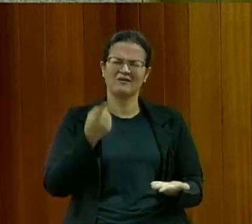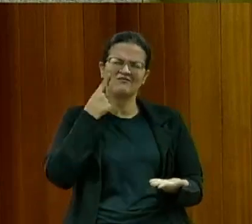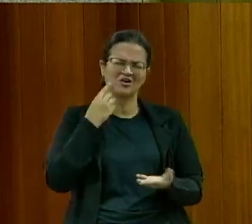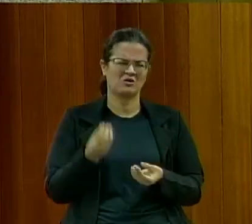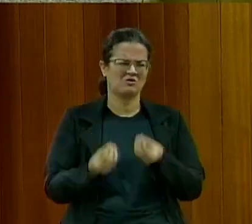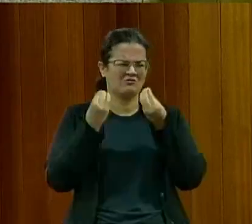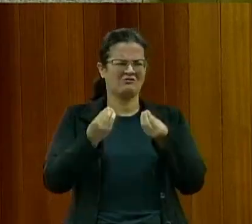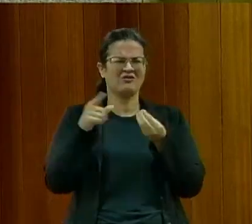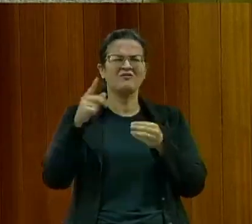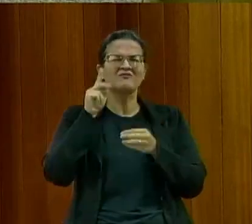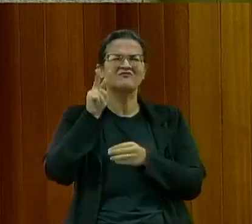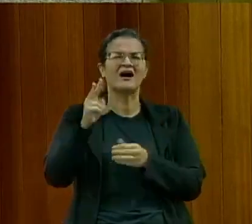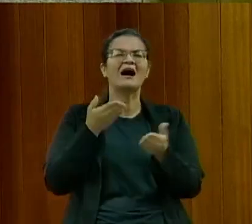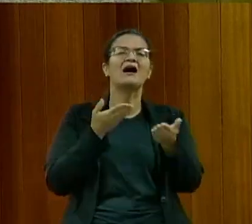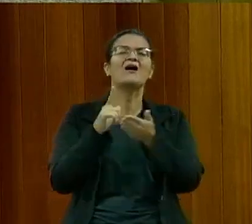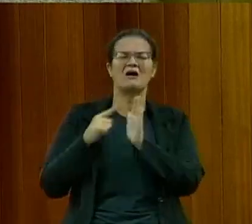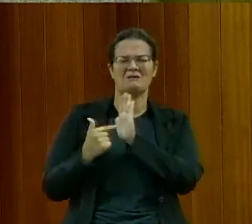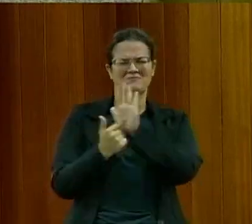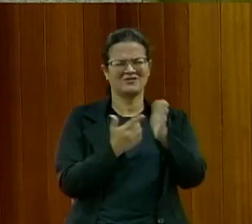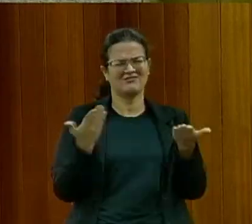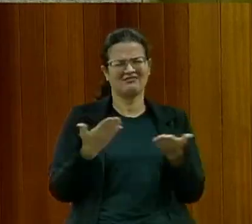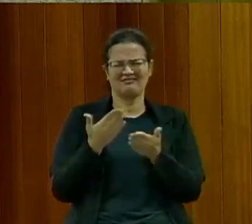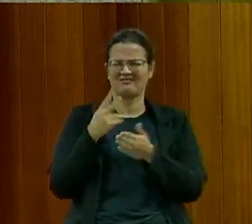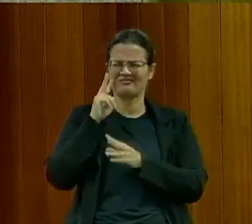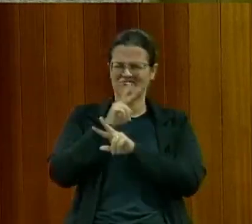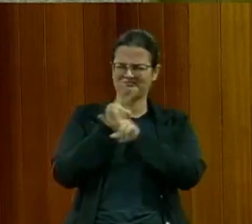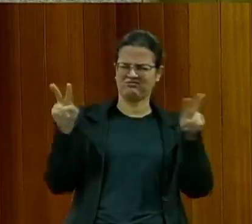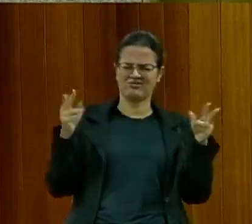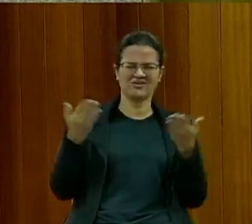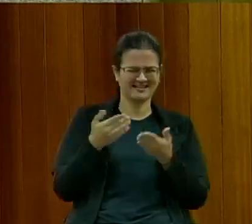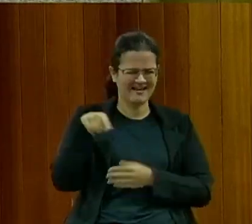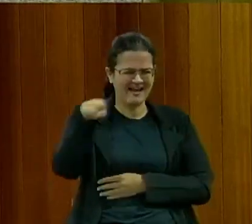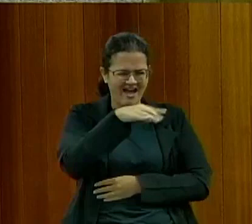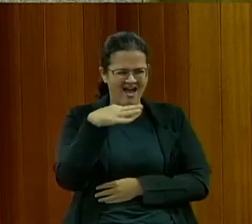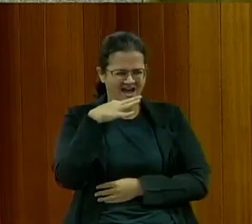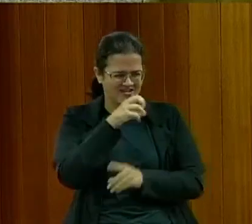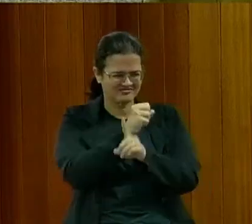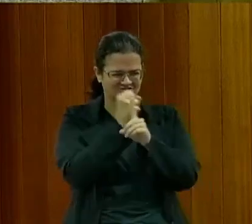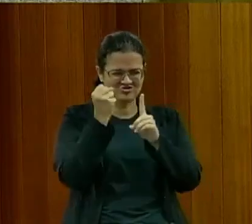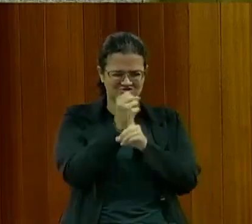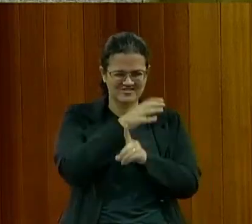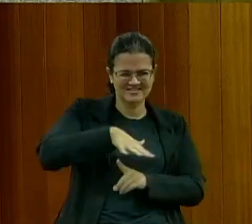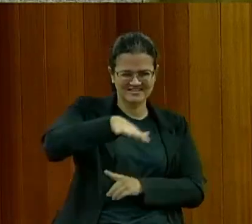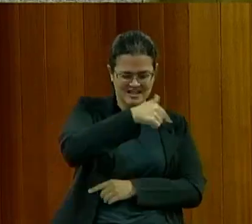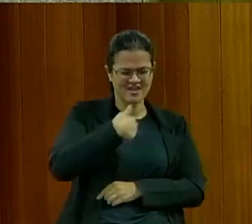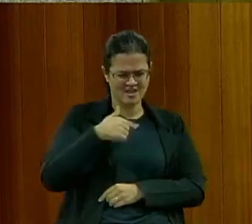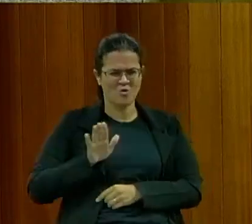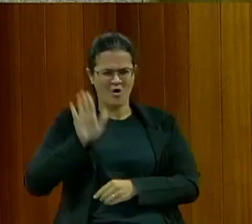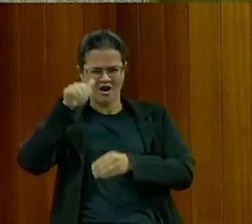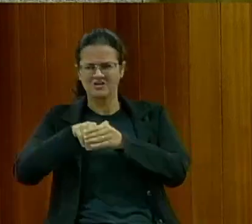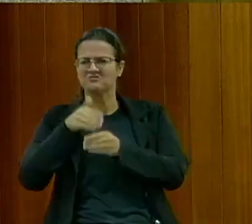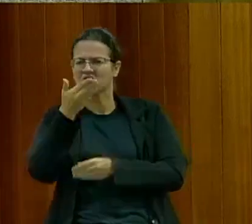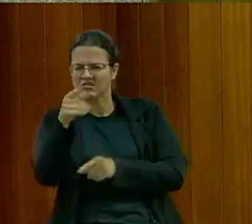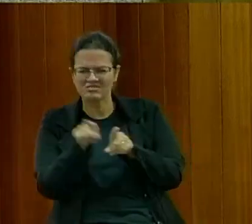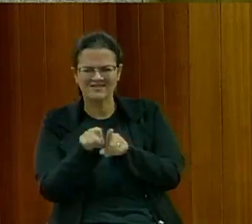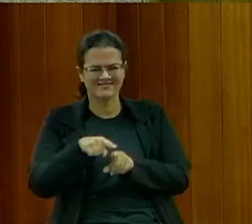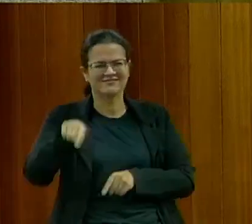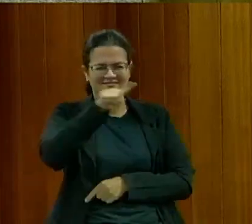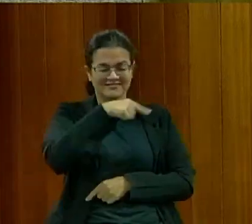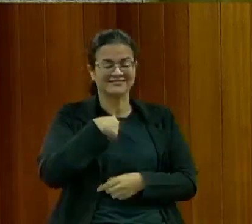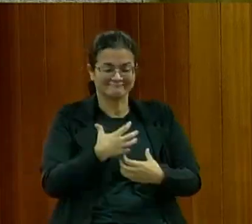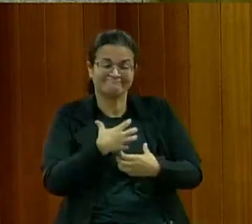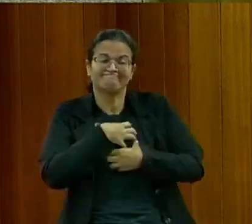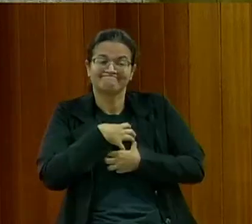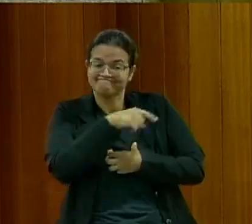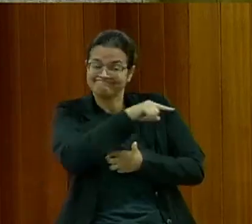aqui hoje. Você acha que a sociedade, eu sou candidato, você também é e tem vários, nós estamos sentindo um reflexo na rua por causa disso